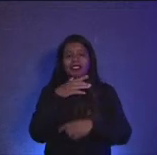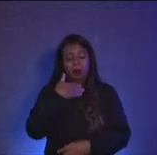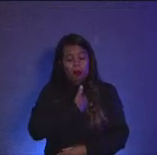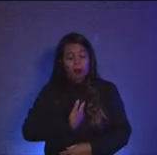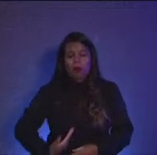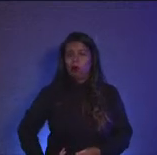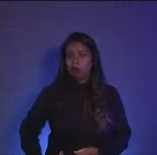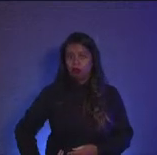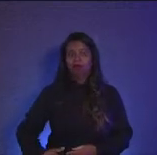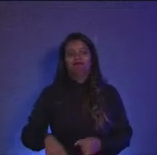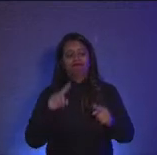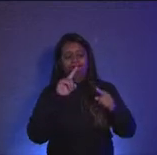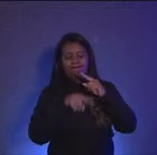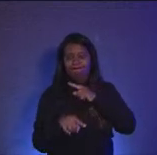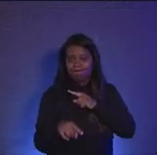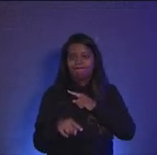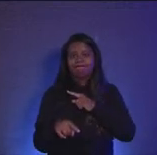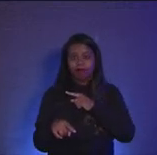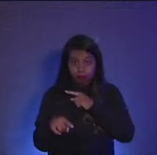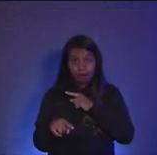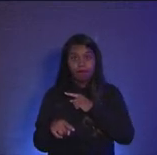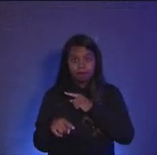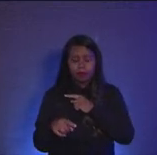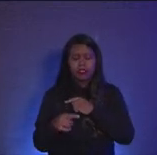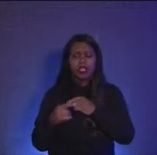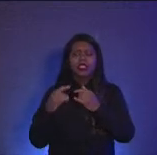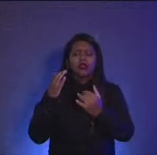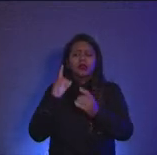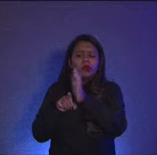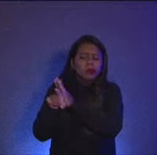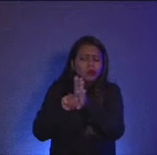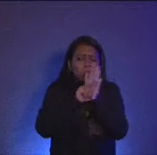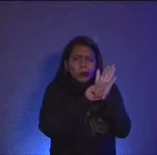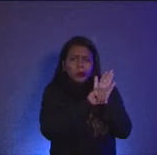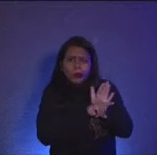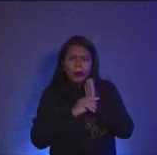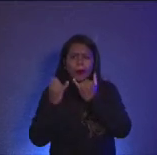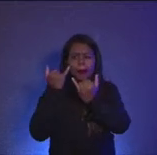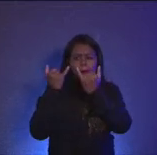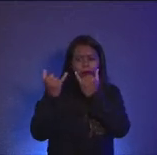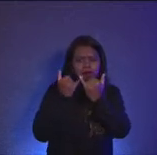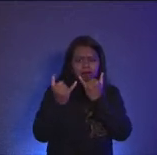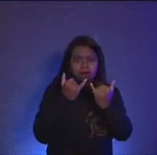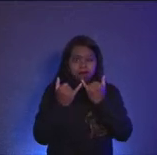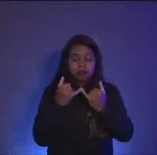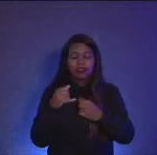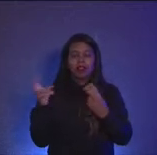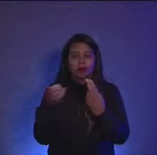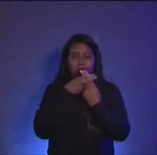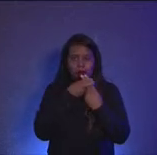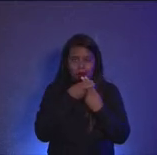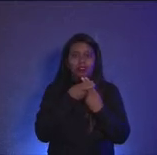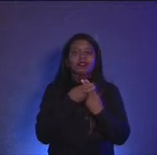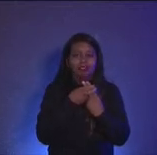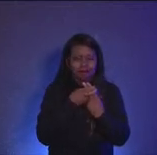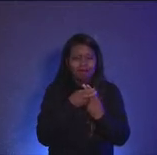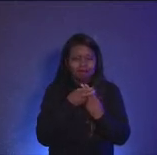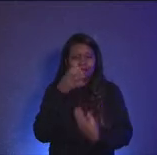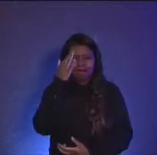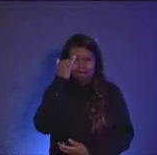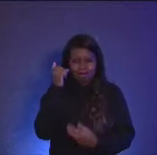essas pessoas precisam fazer. Então, a gente foi atrás dos dados do SUS. Opa, não sei passar.